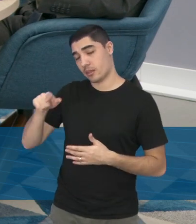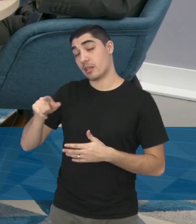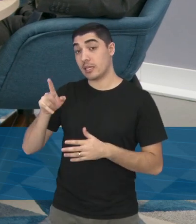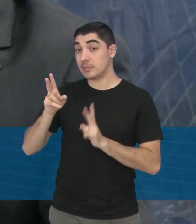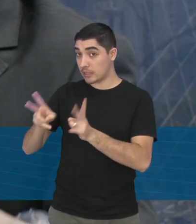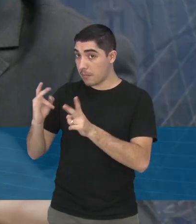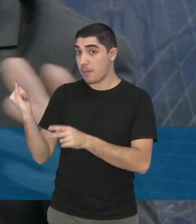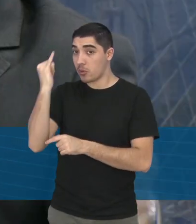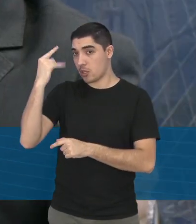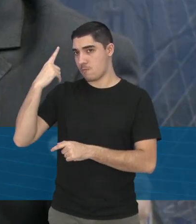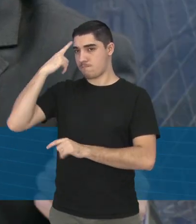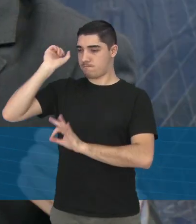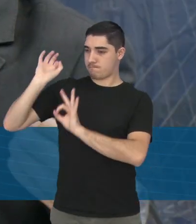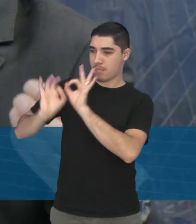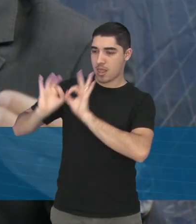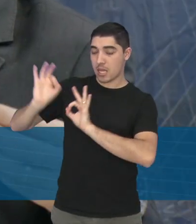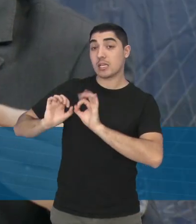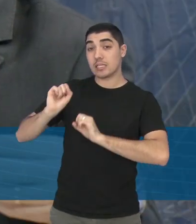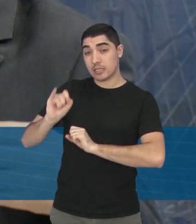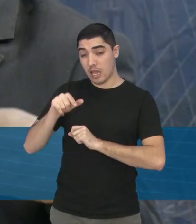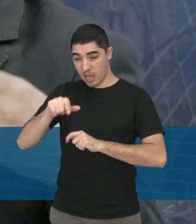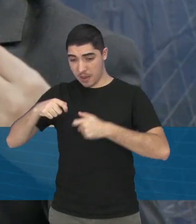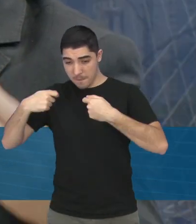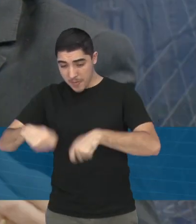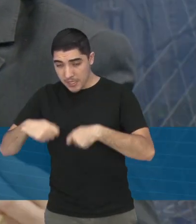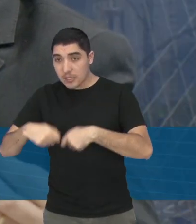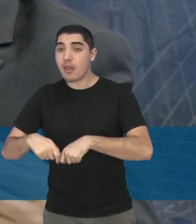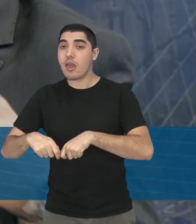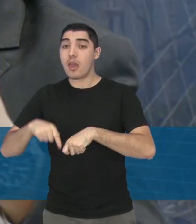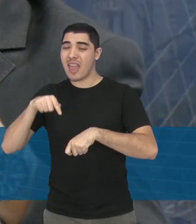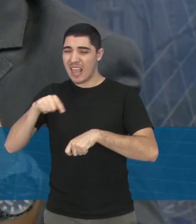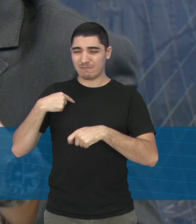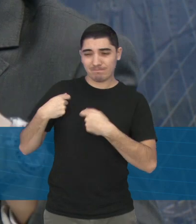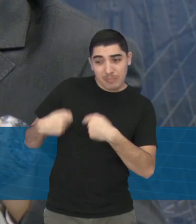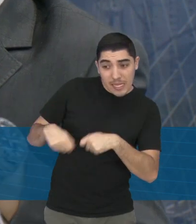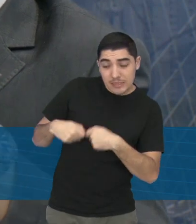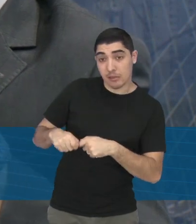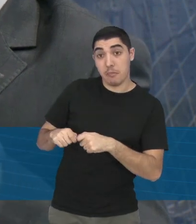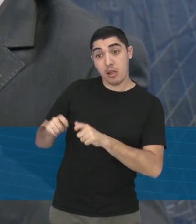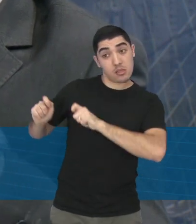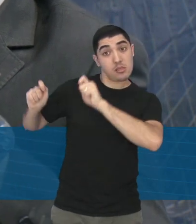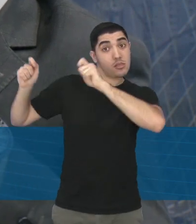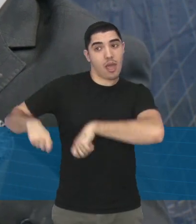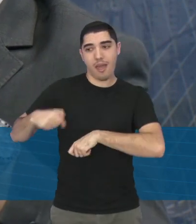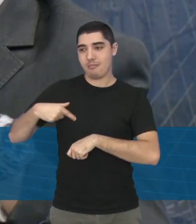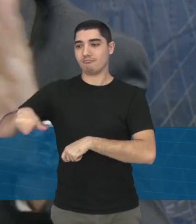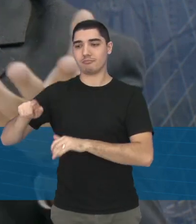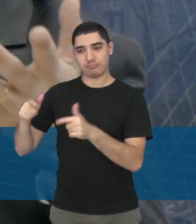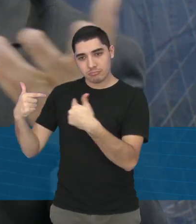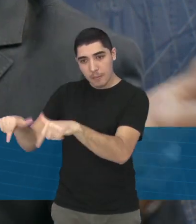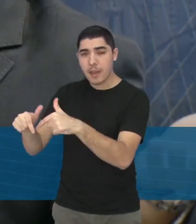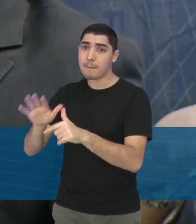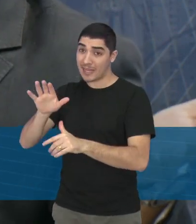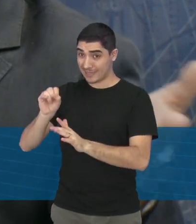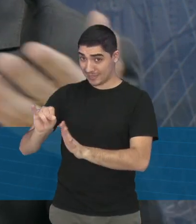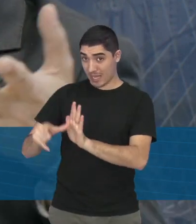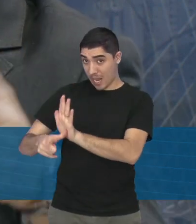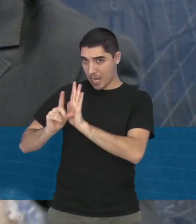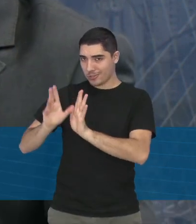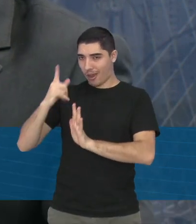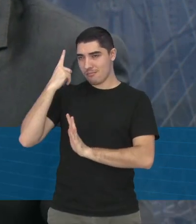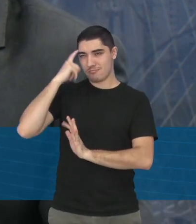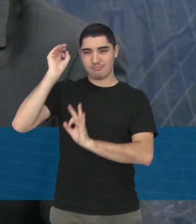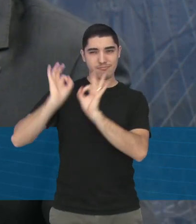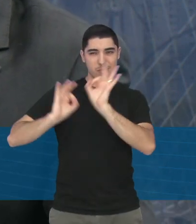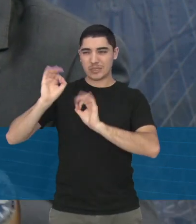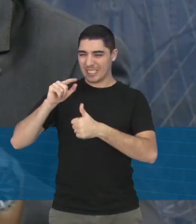o melhor, né? A necessidade, ela tem a possibilidade de produzir, mas fazer de uma forma planejada com uma transição é sempre o melhor, né?